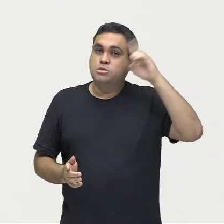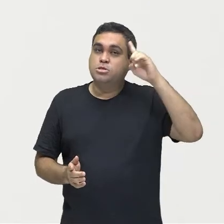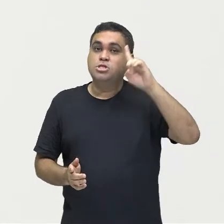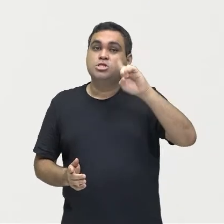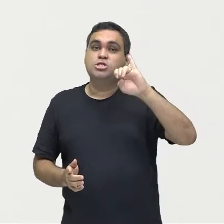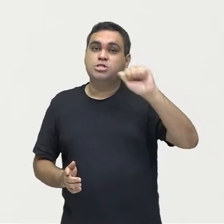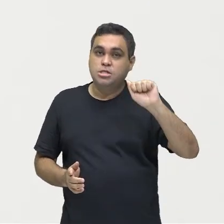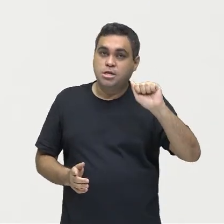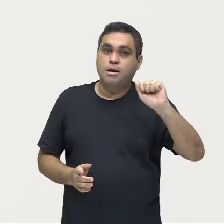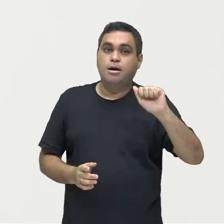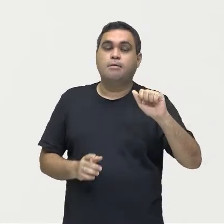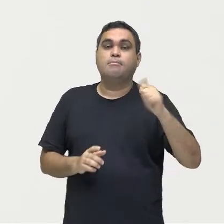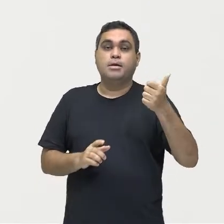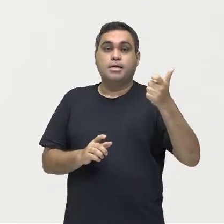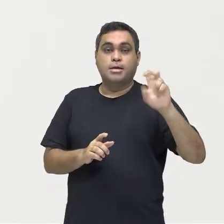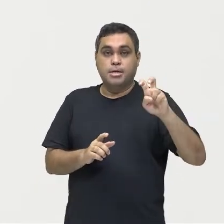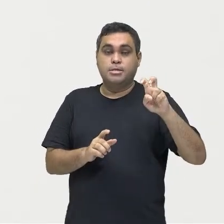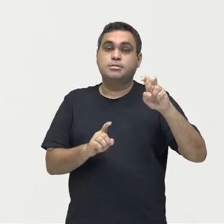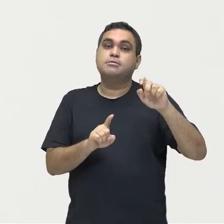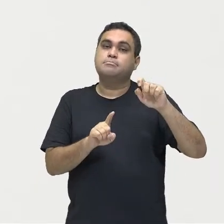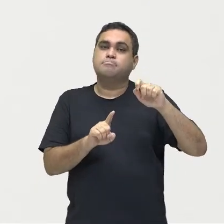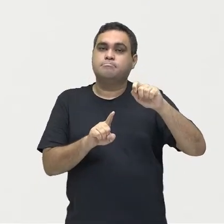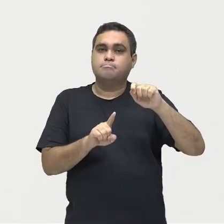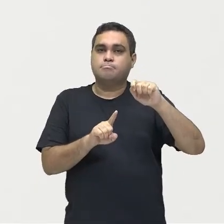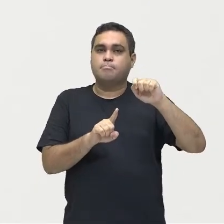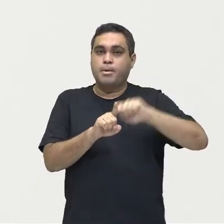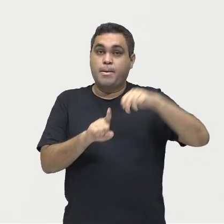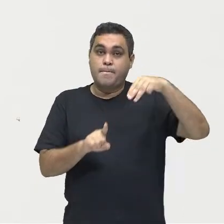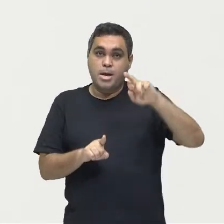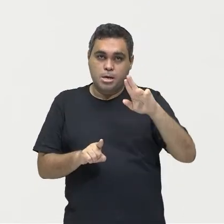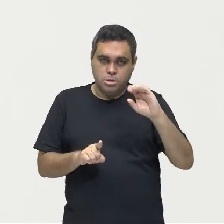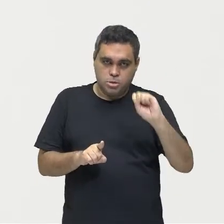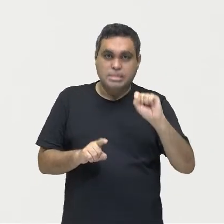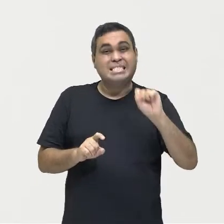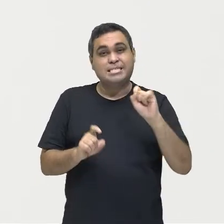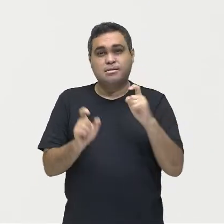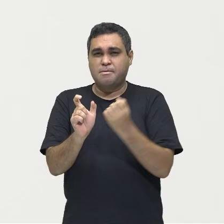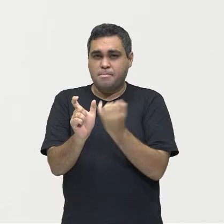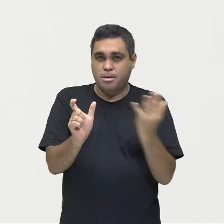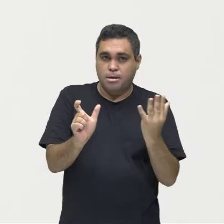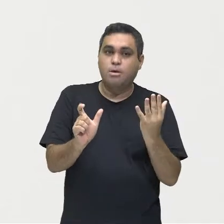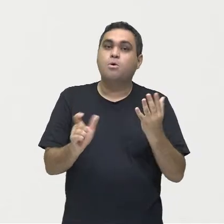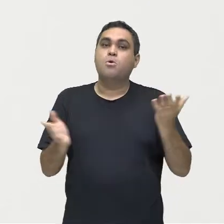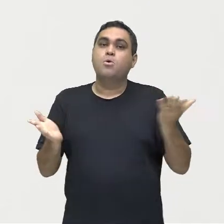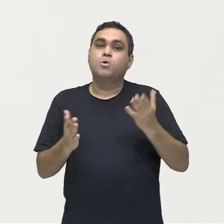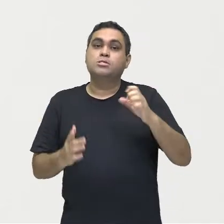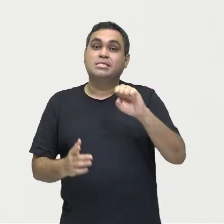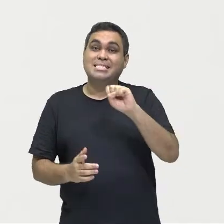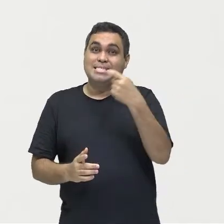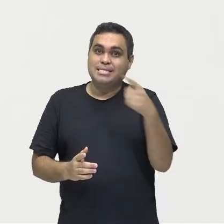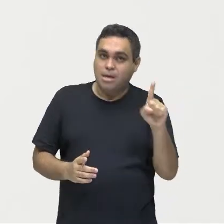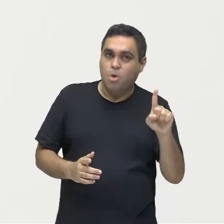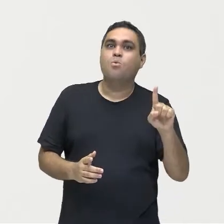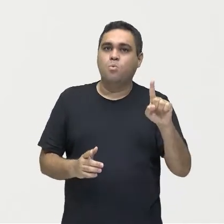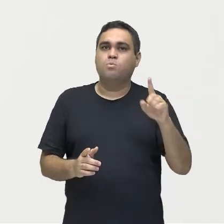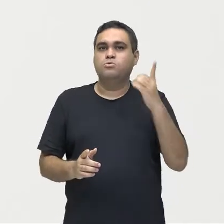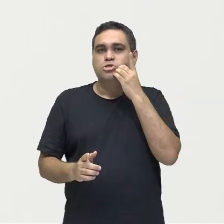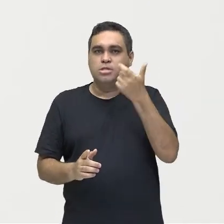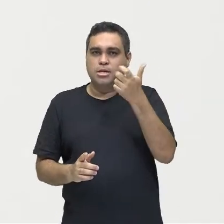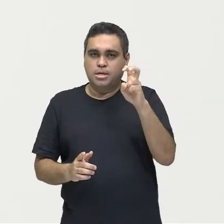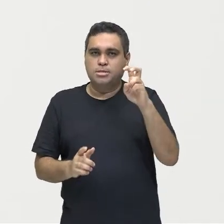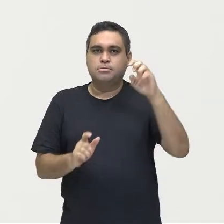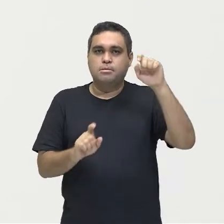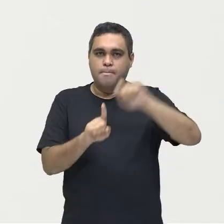verbo no singular, eu devo dizer hoje é dia 15 de março. Se eu usar o aqui no plural,